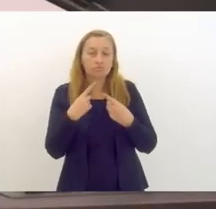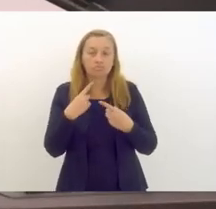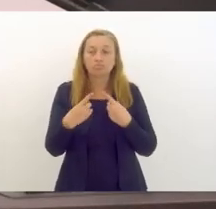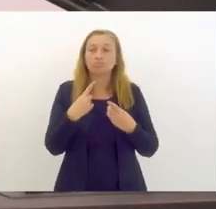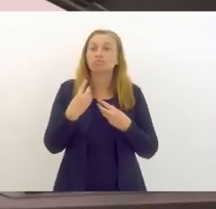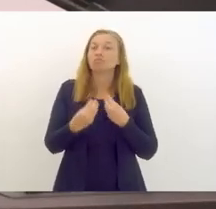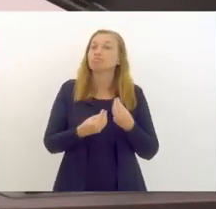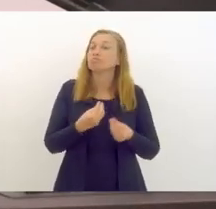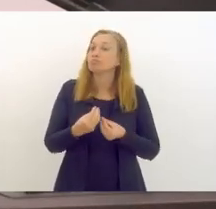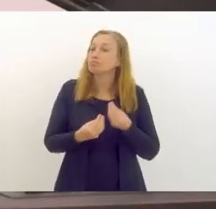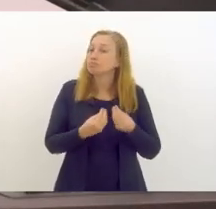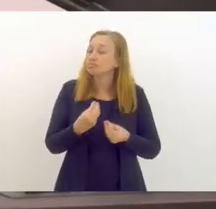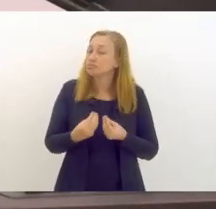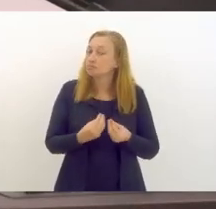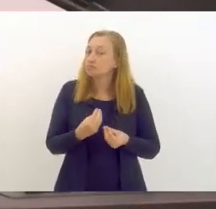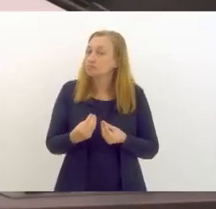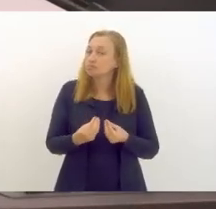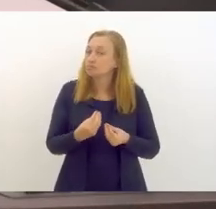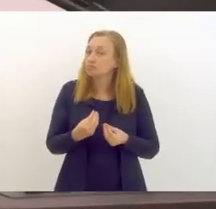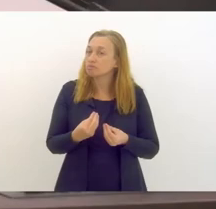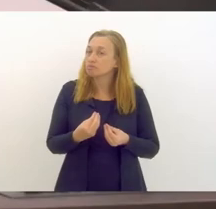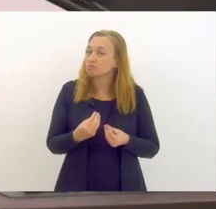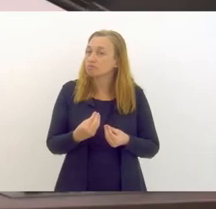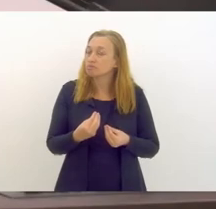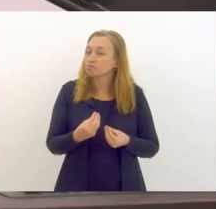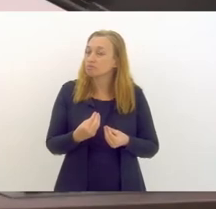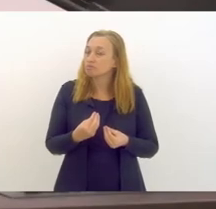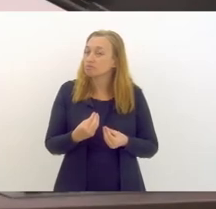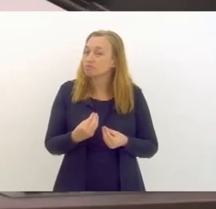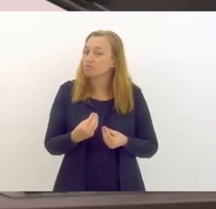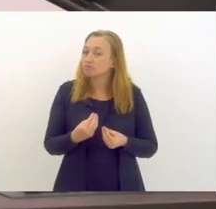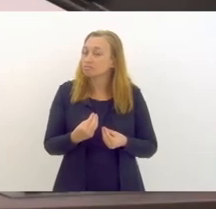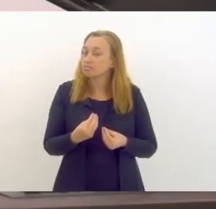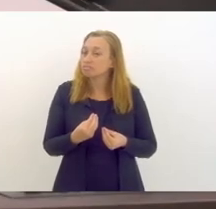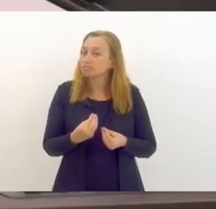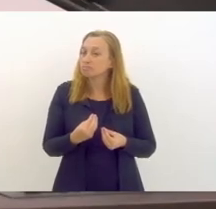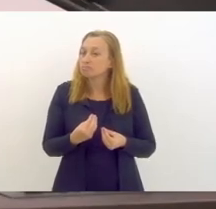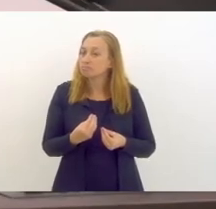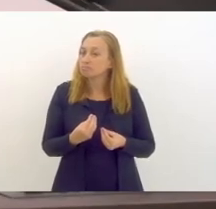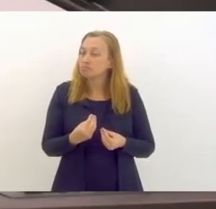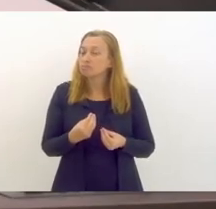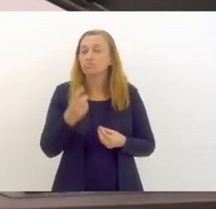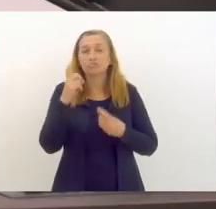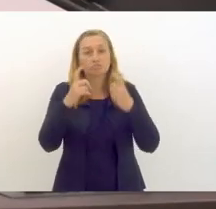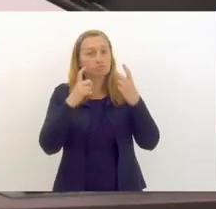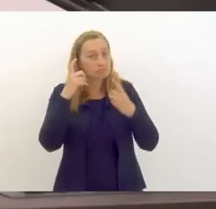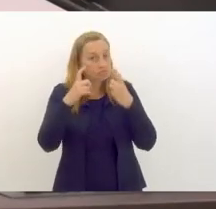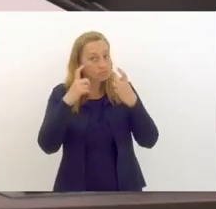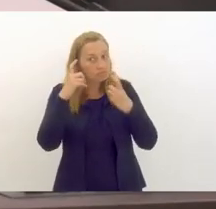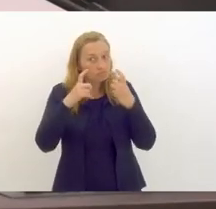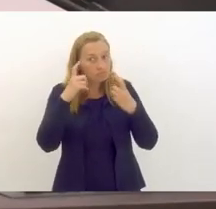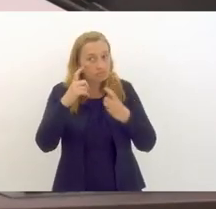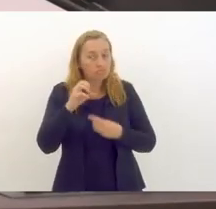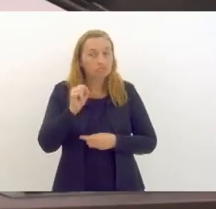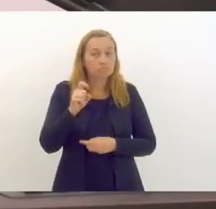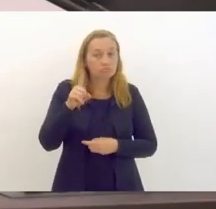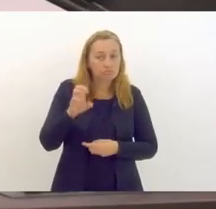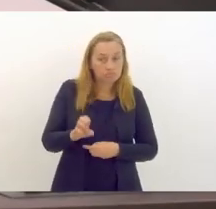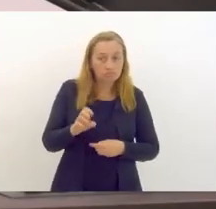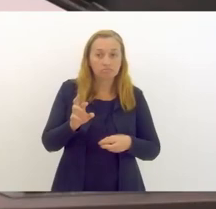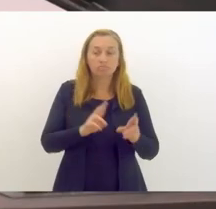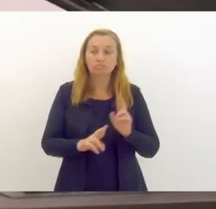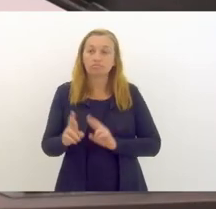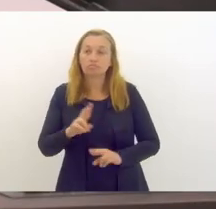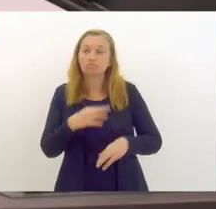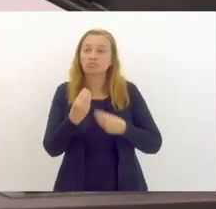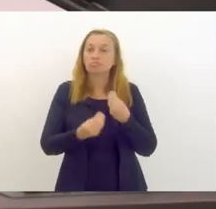forma há a disponibilidade e a preocupação da sede com relação a como